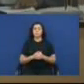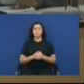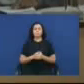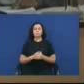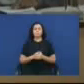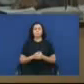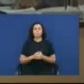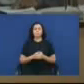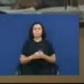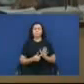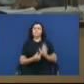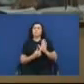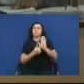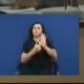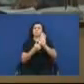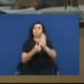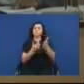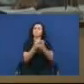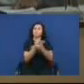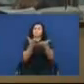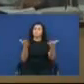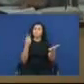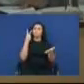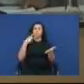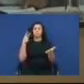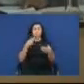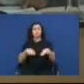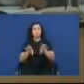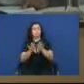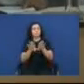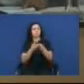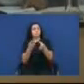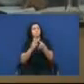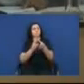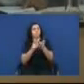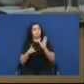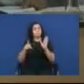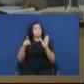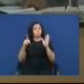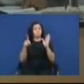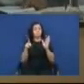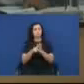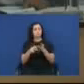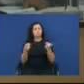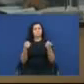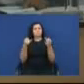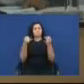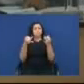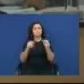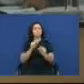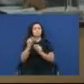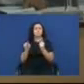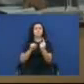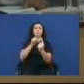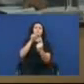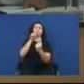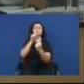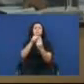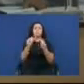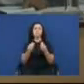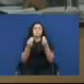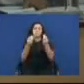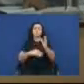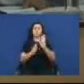Vimos a presença de Vossa Excelência e dos dignos vereadores que compõem essa Igreja Câmara Municipal com o objetivo de